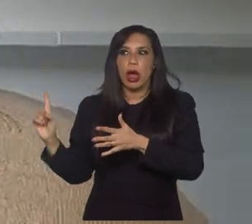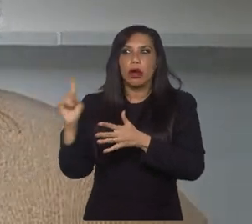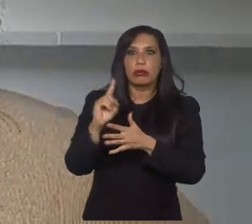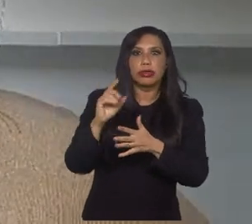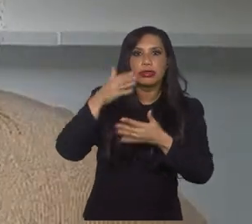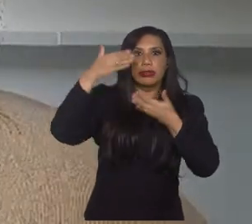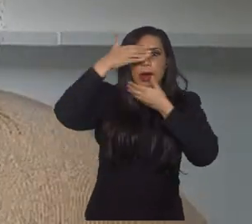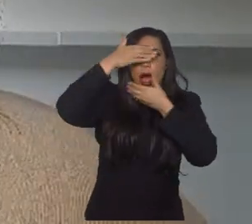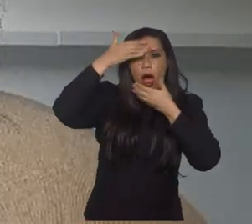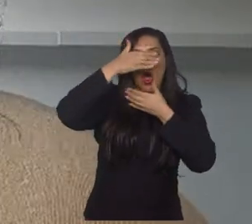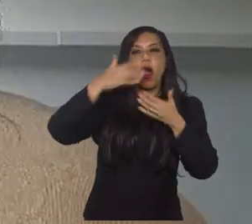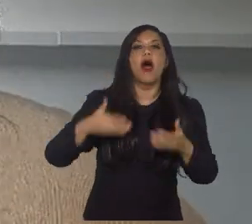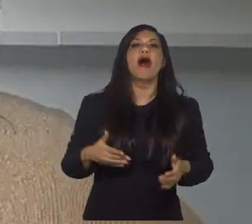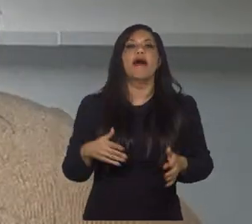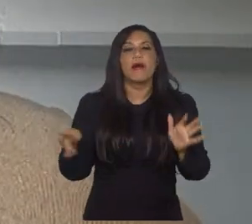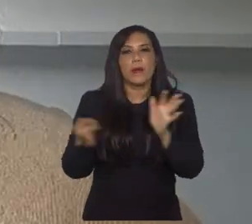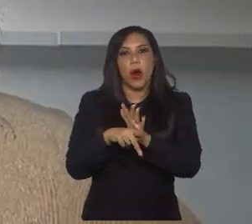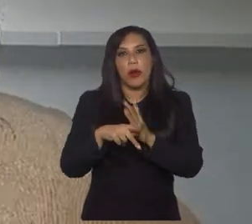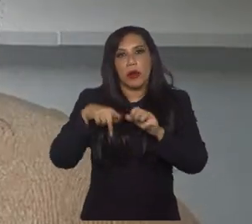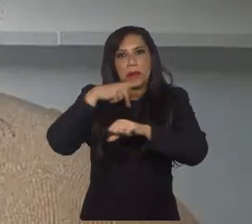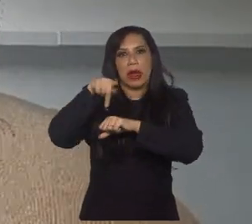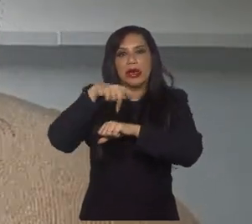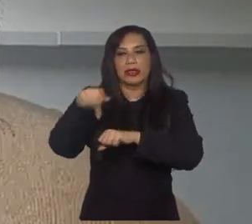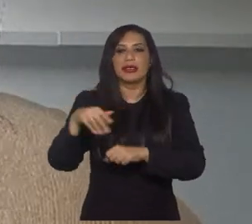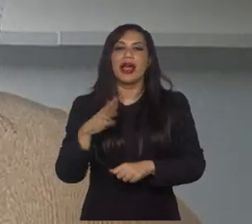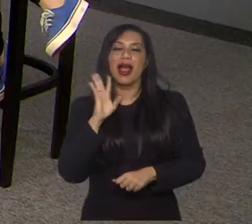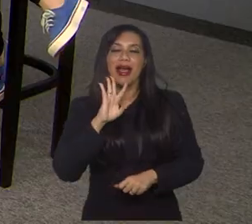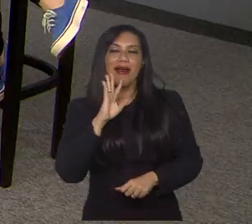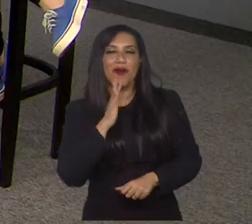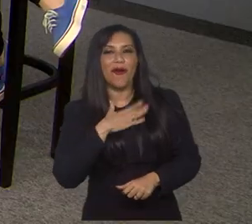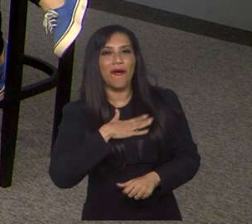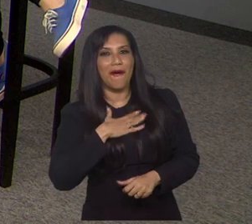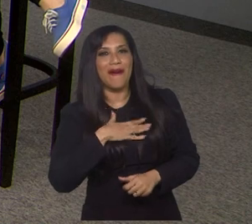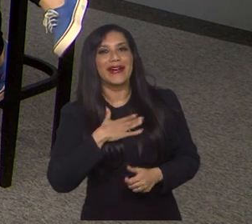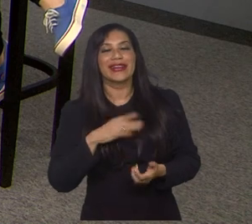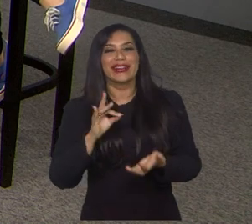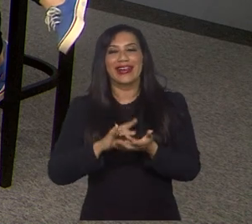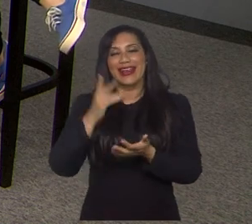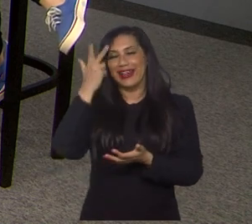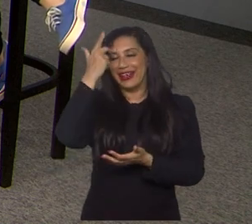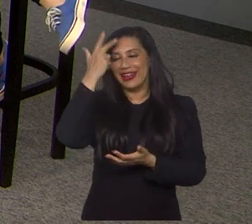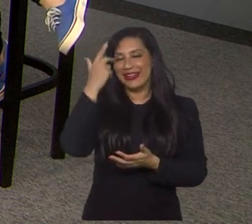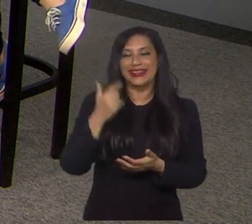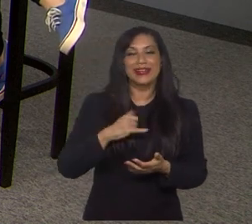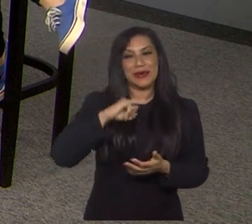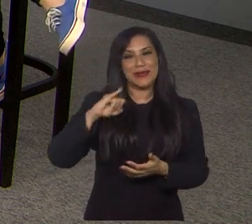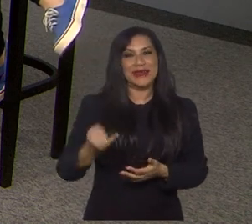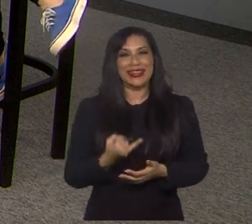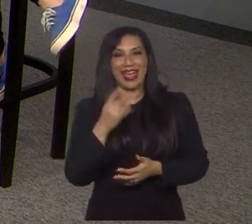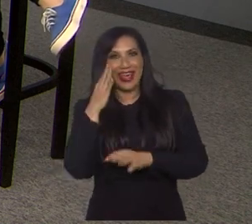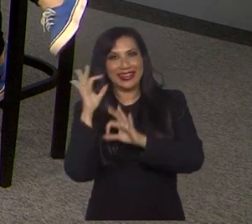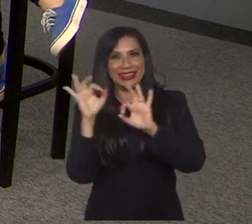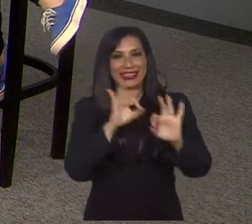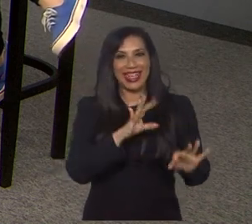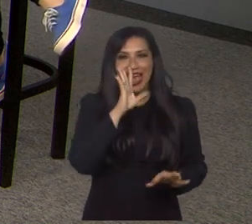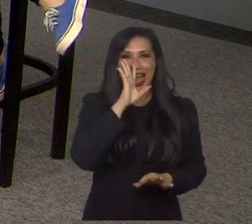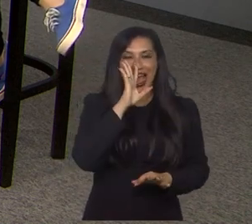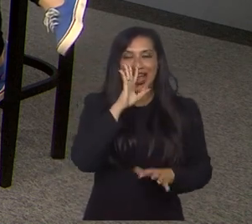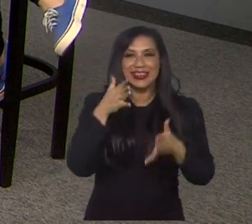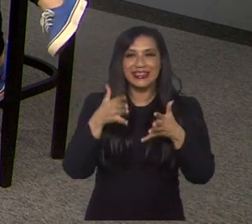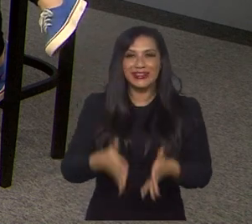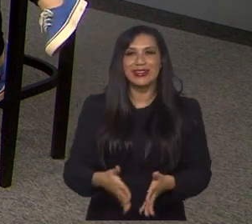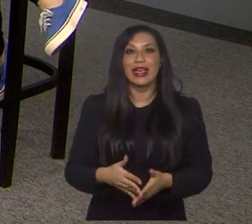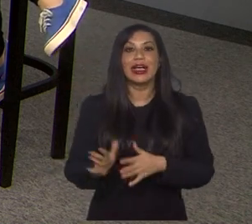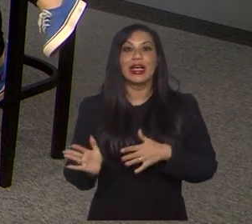mais divertido em termos de competitividade. Legal, eu gosto desse nome, divertido. Vamos nos divertir, né? Agora,